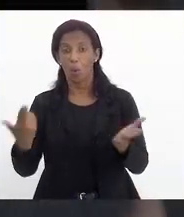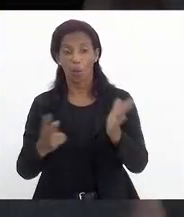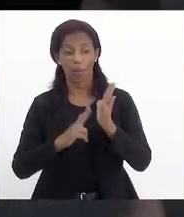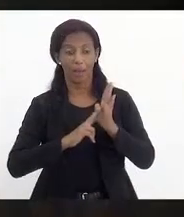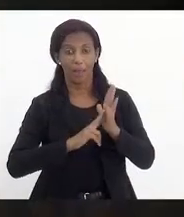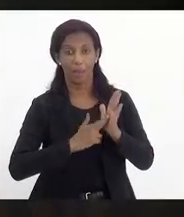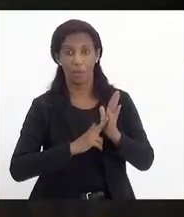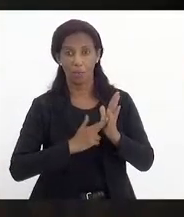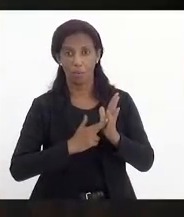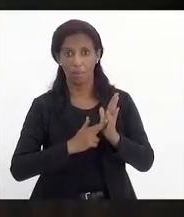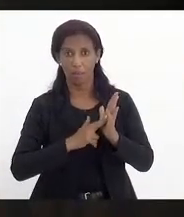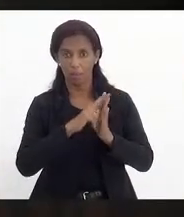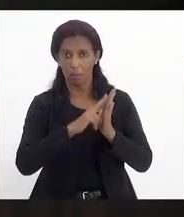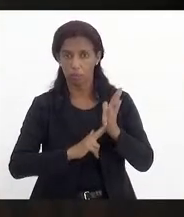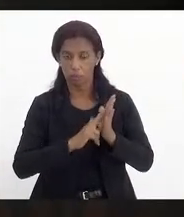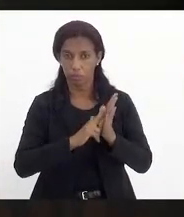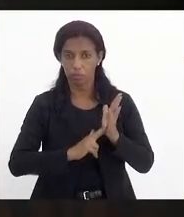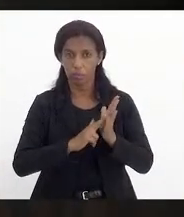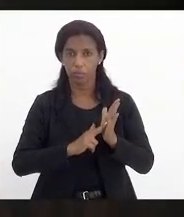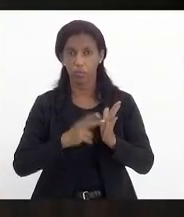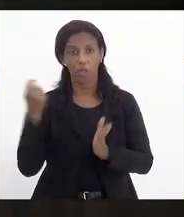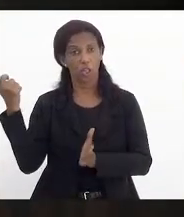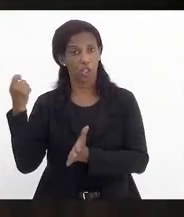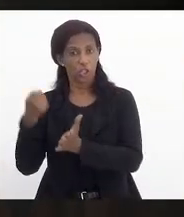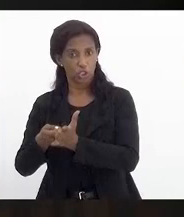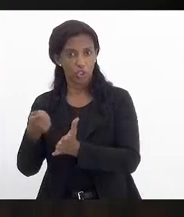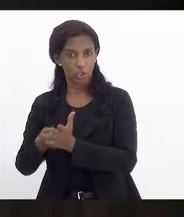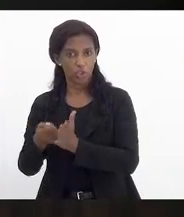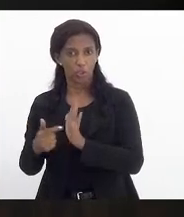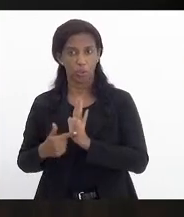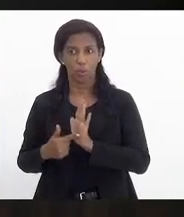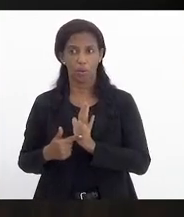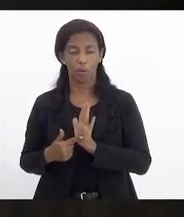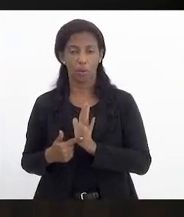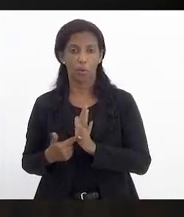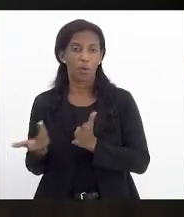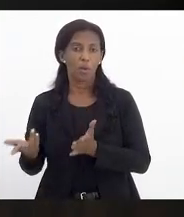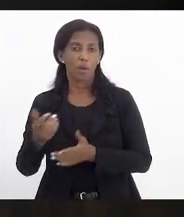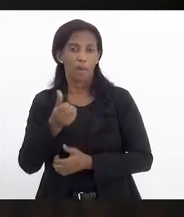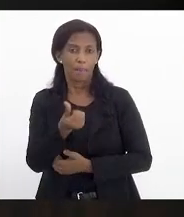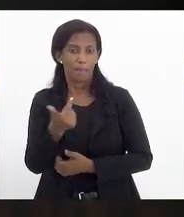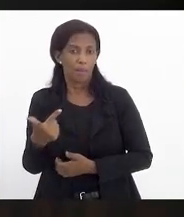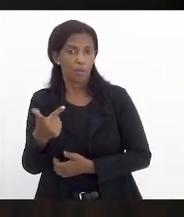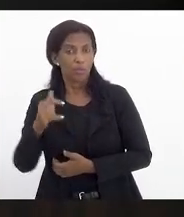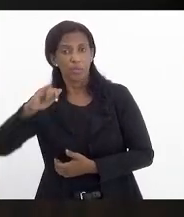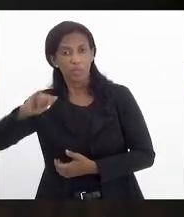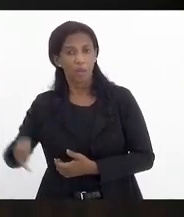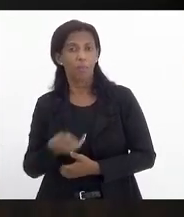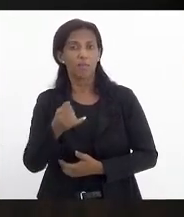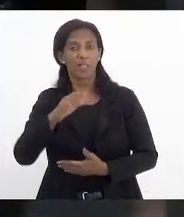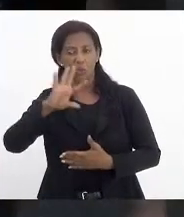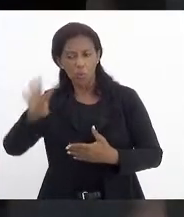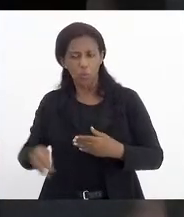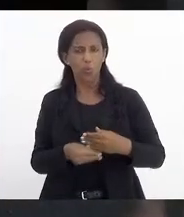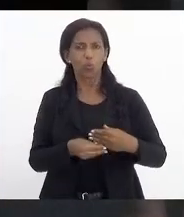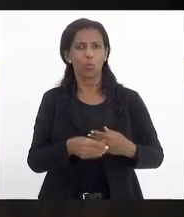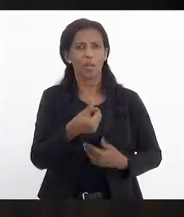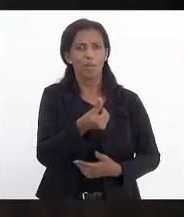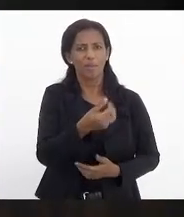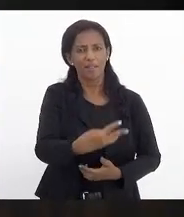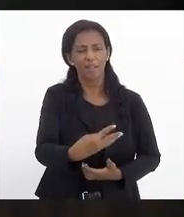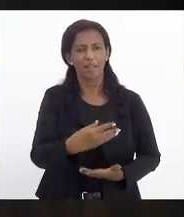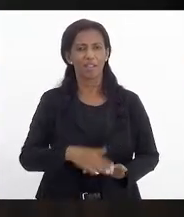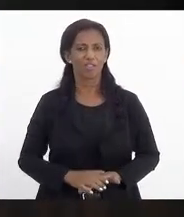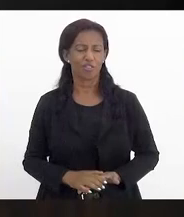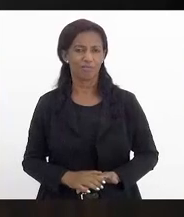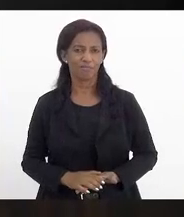a PEC... Como é garantia de direitos, as emendas apresentadas na PEC 62 serão reaproveitadas todas na 63, salvo aquela